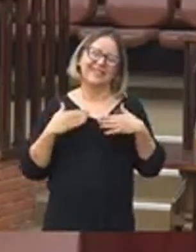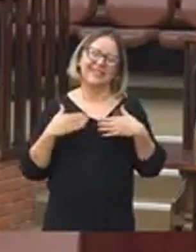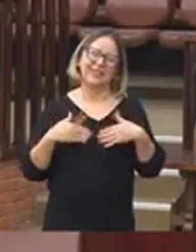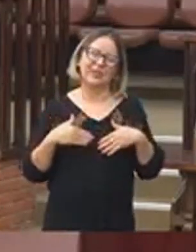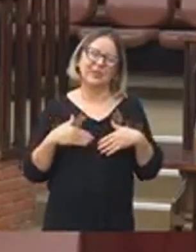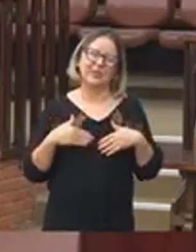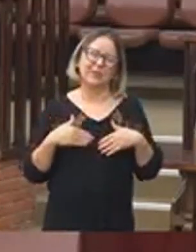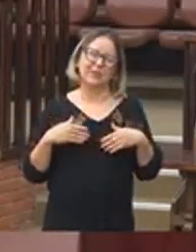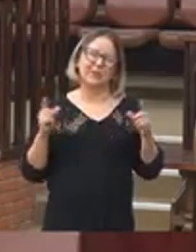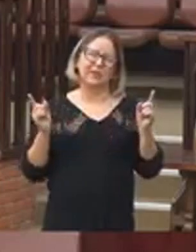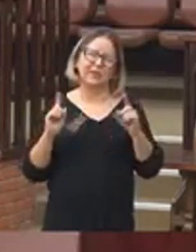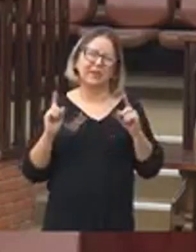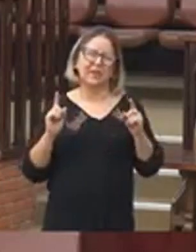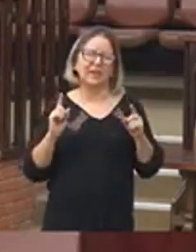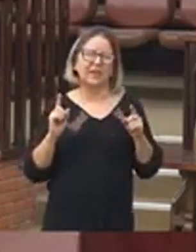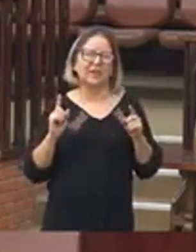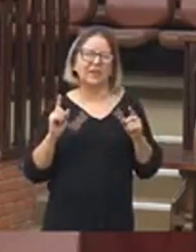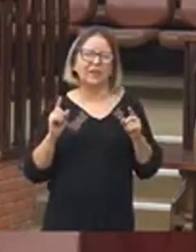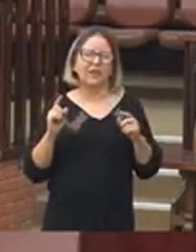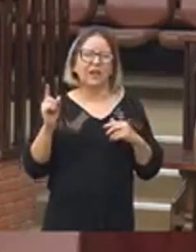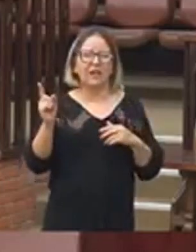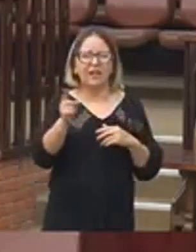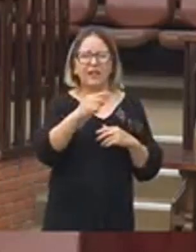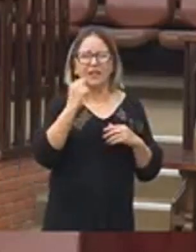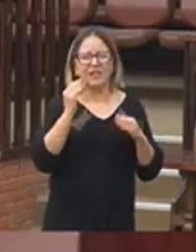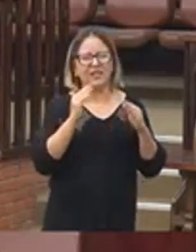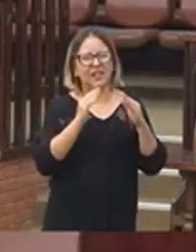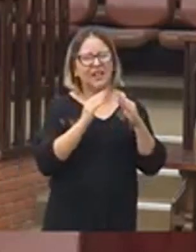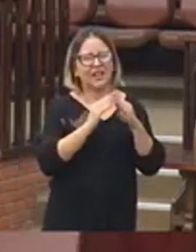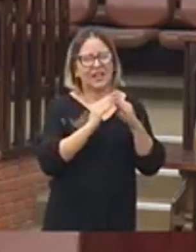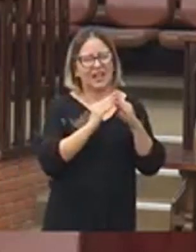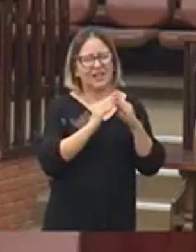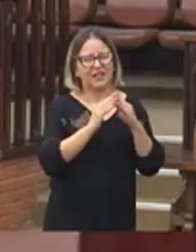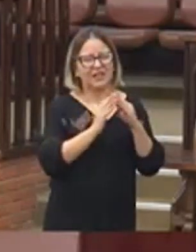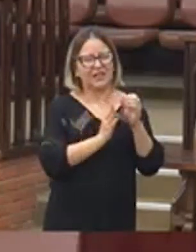Não é na nossa casa, protegido do coronavírus,